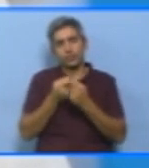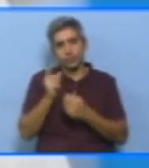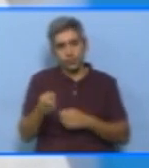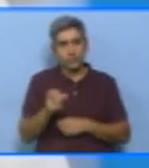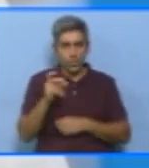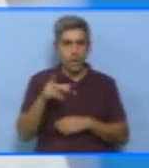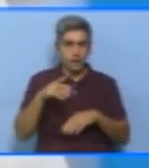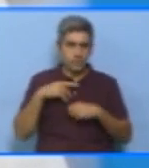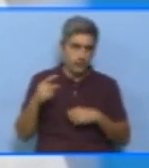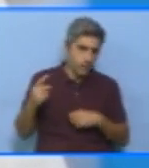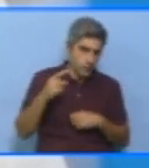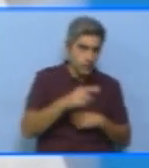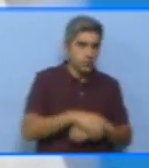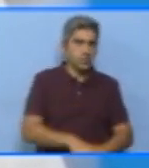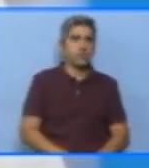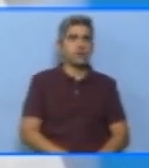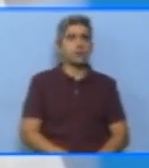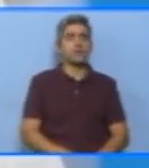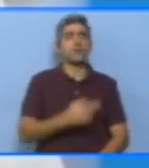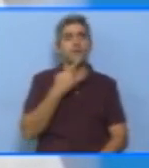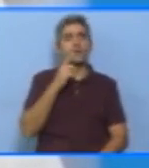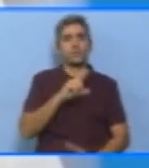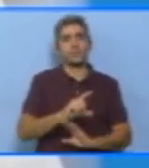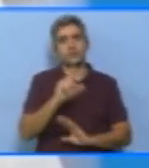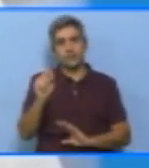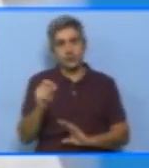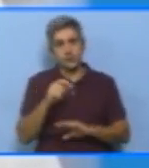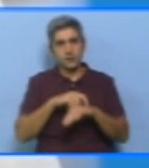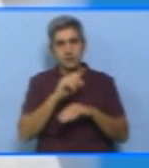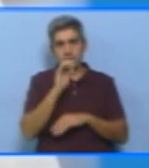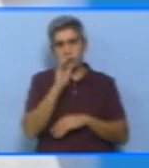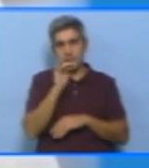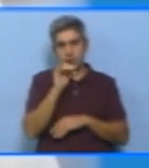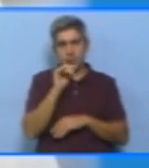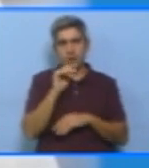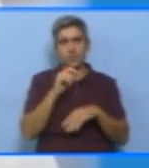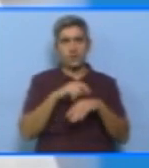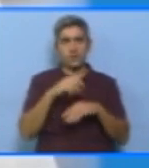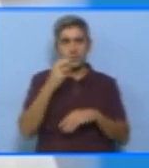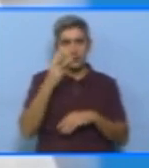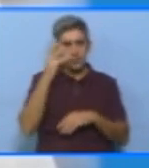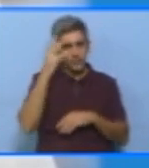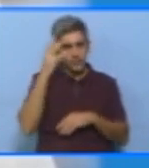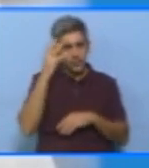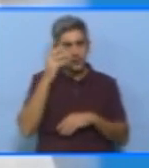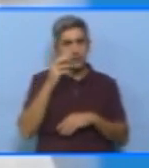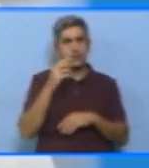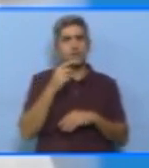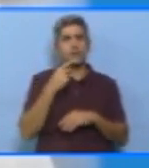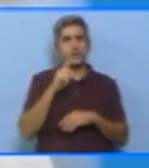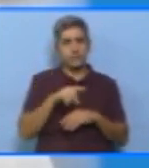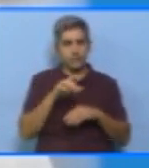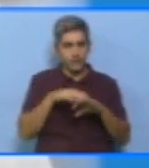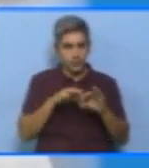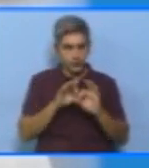E eles foram. Voltou a sair por volta do meio-dia e pelas 3 da tarde e fez o